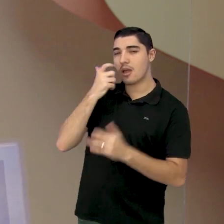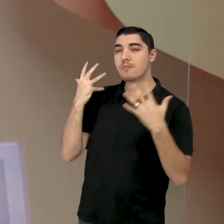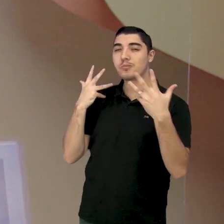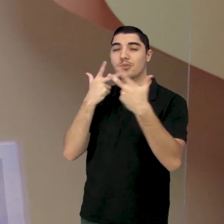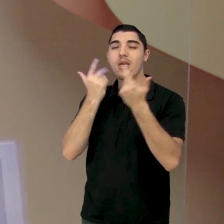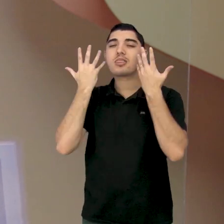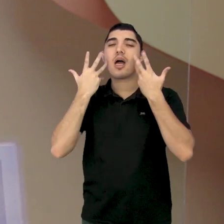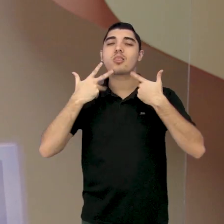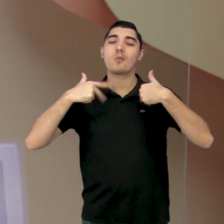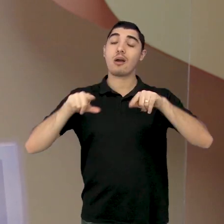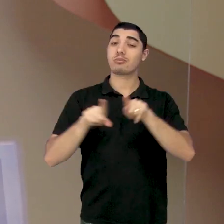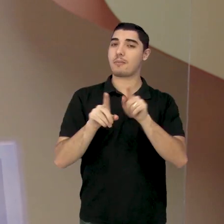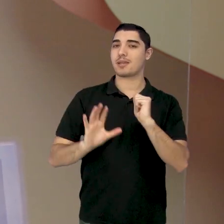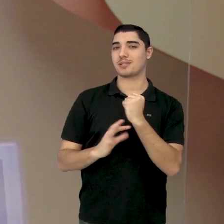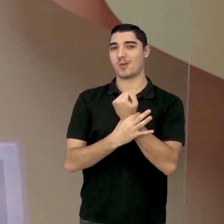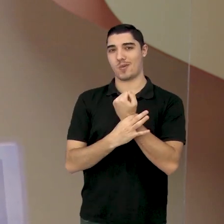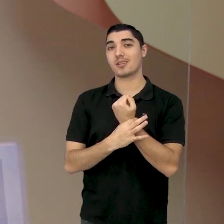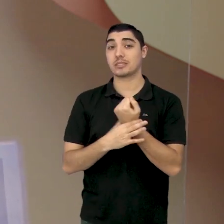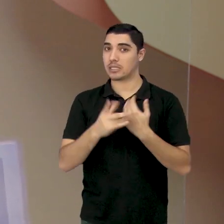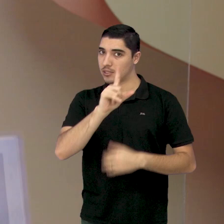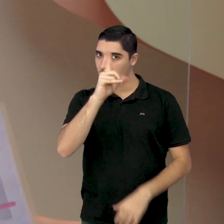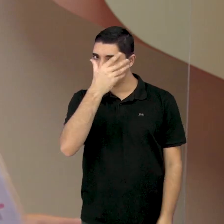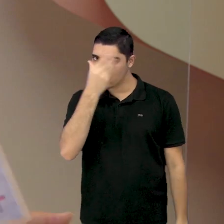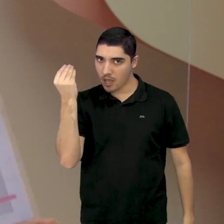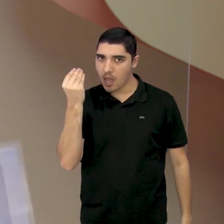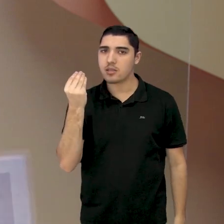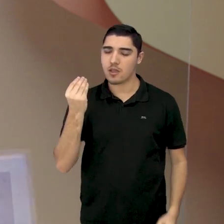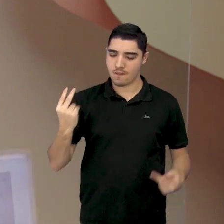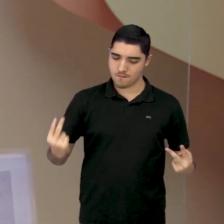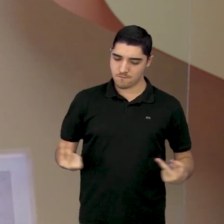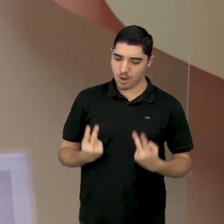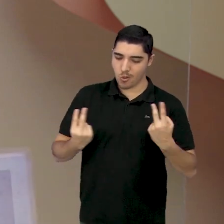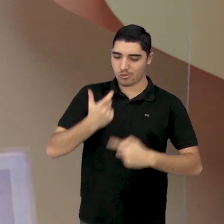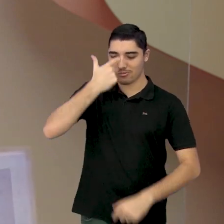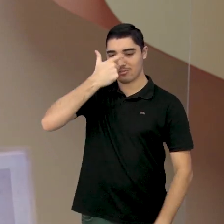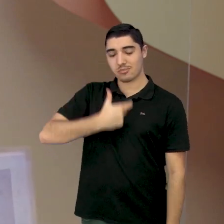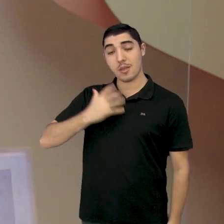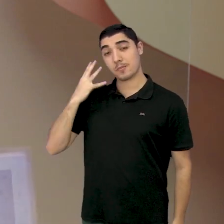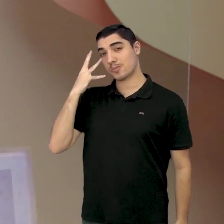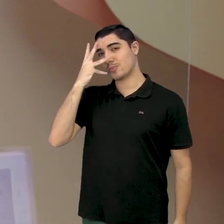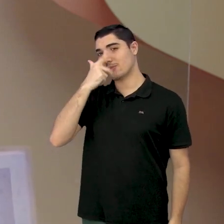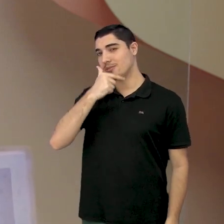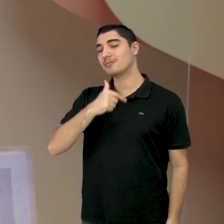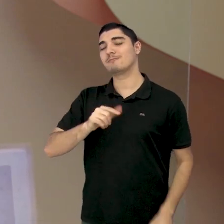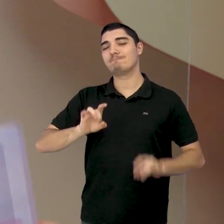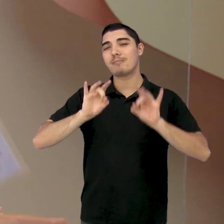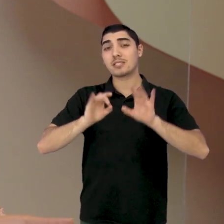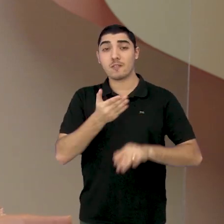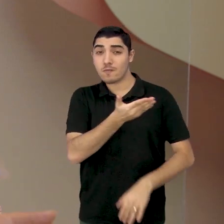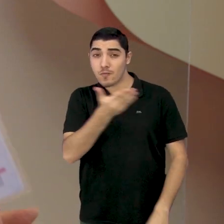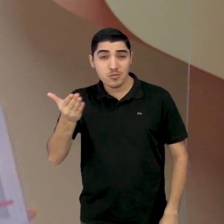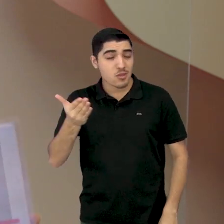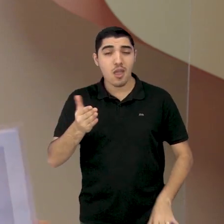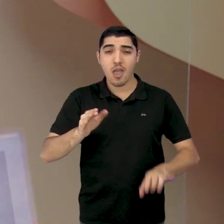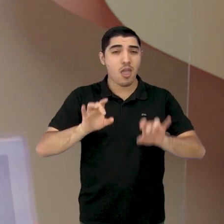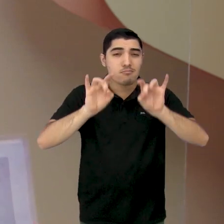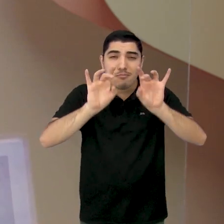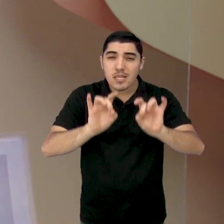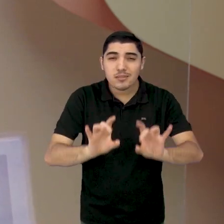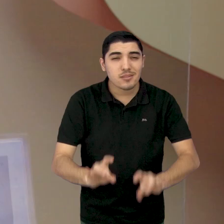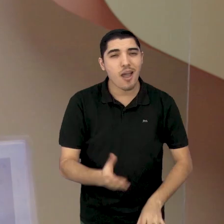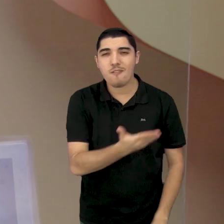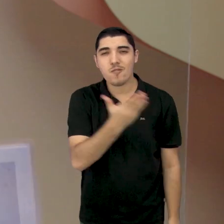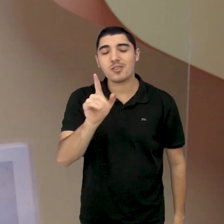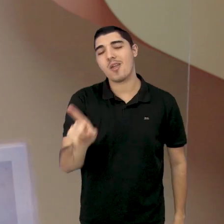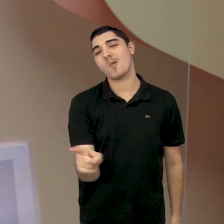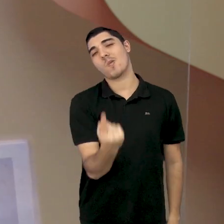beleza com naturalidade e segurança. E não esqueça, é claro, de valorizar a sua beleza, que é única. Você é única, você é único, você